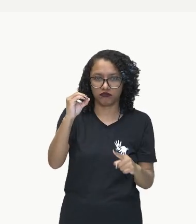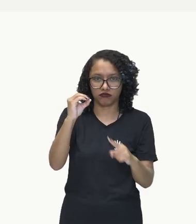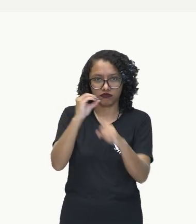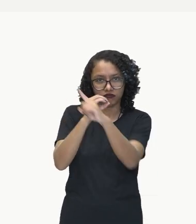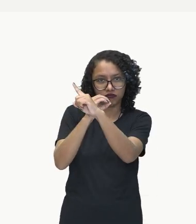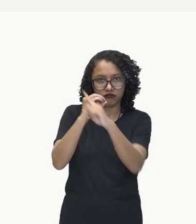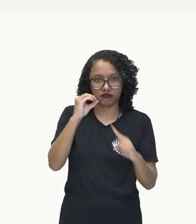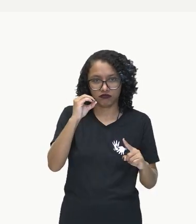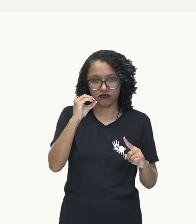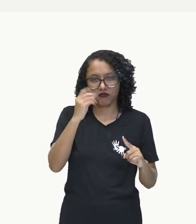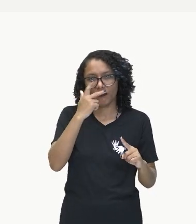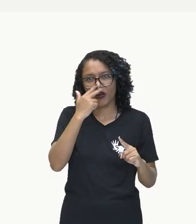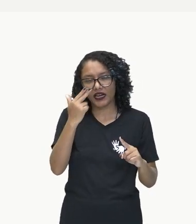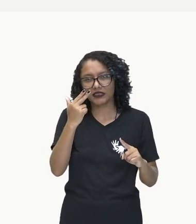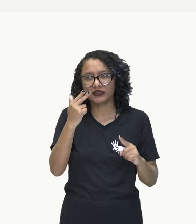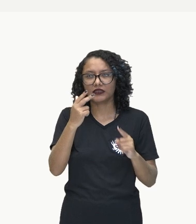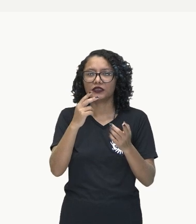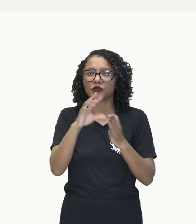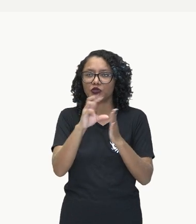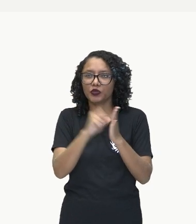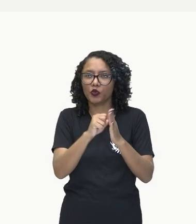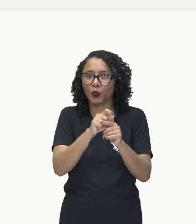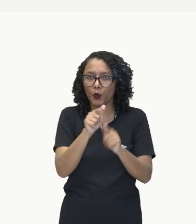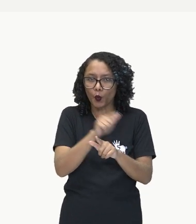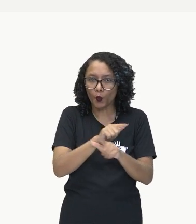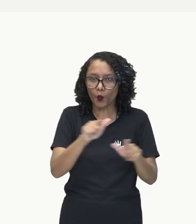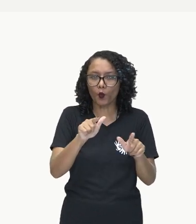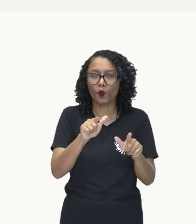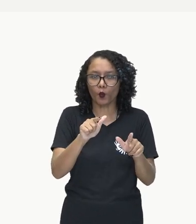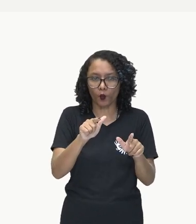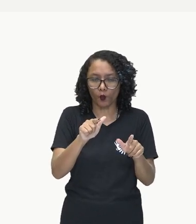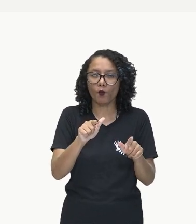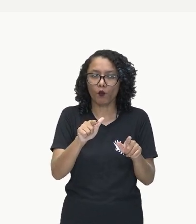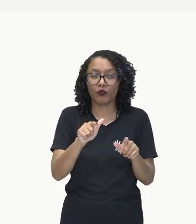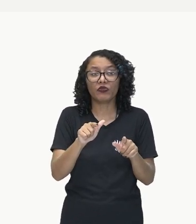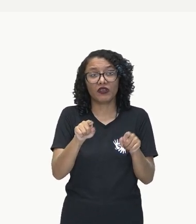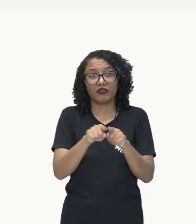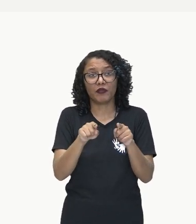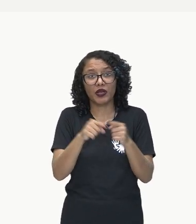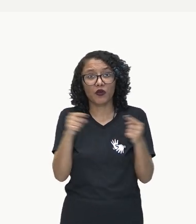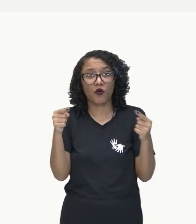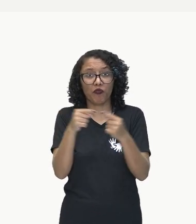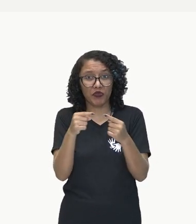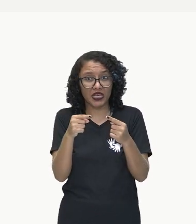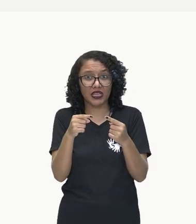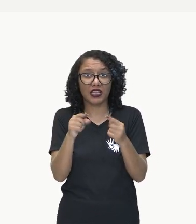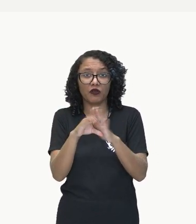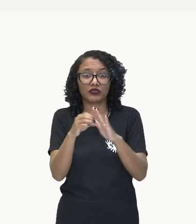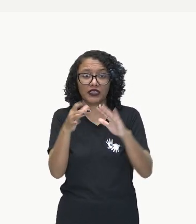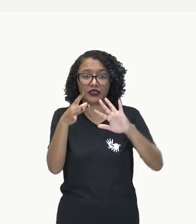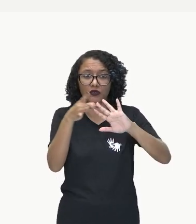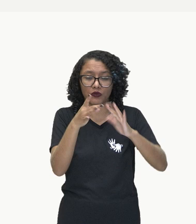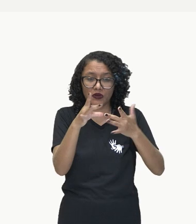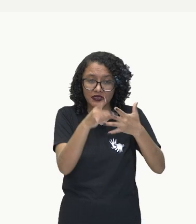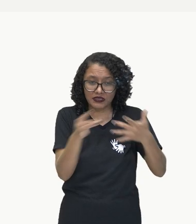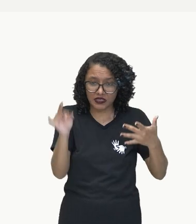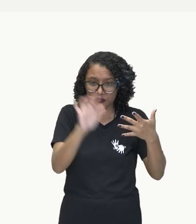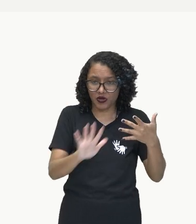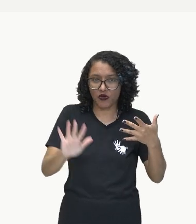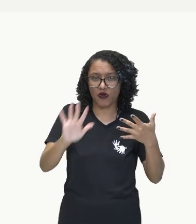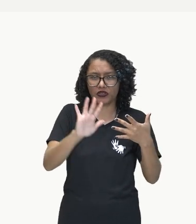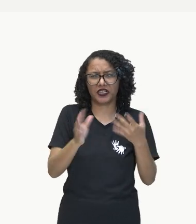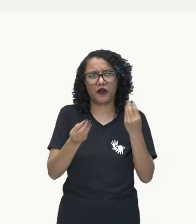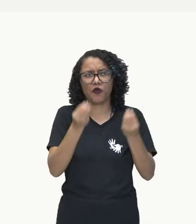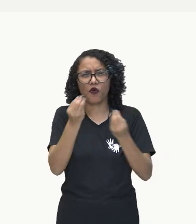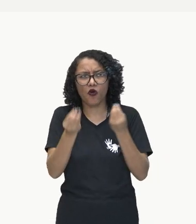símbolo do vazio. Tudo isso tem muito a ver com a ideia da semiótica, do que eu quero transmitir a partir daquela mensagem. Então, o